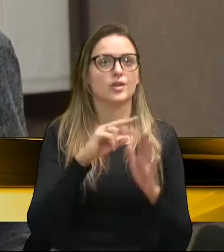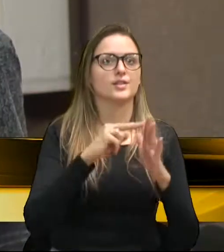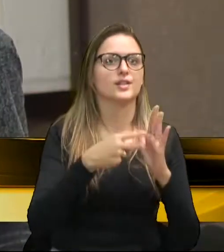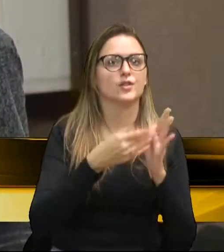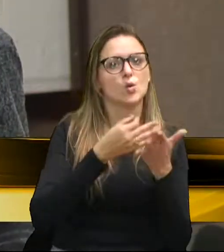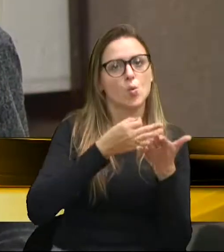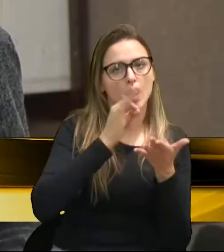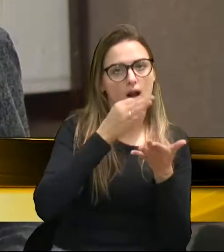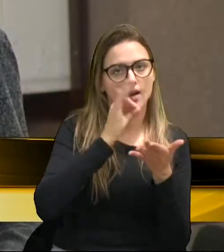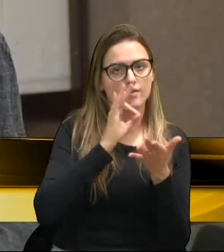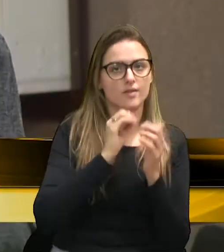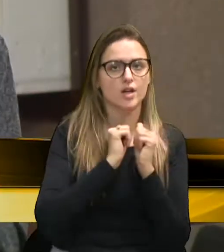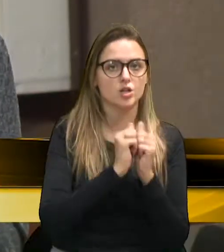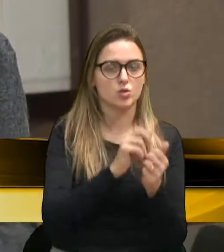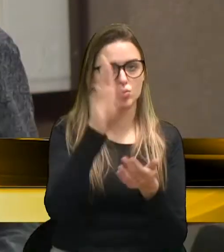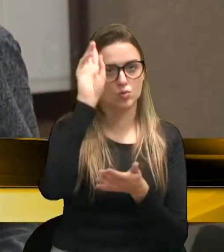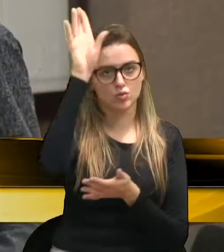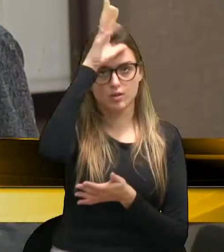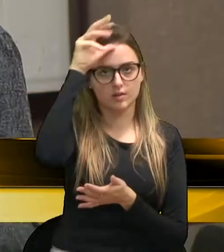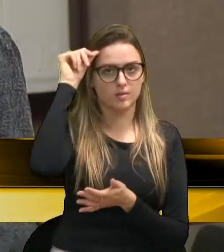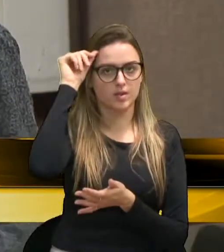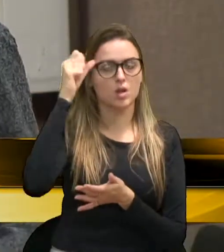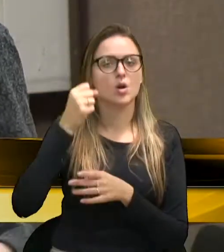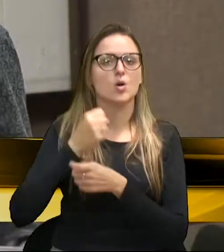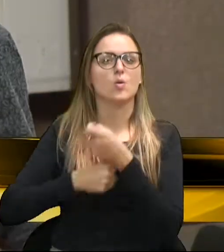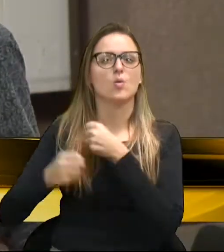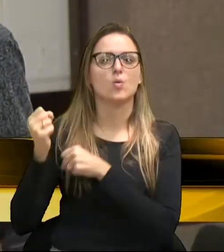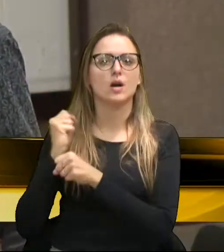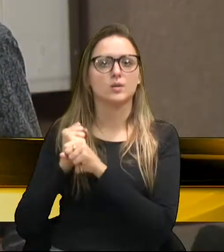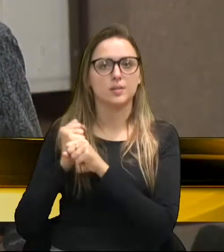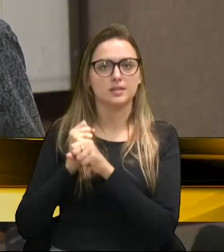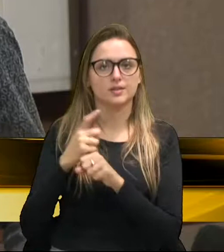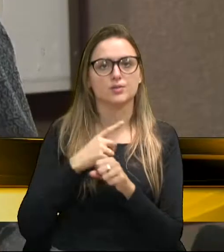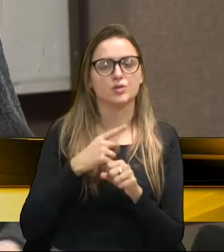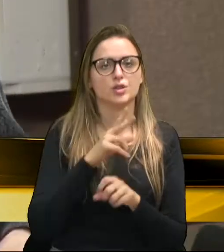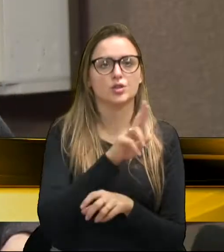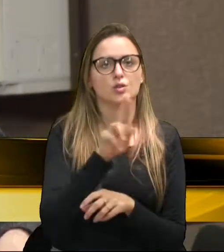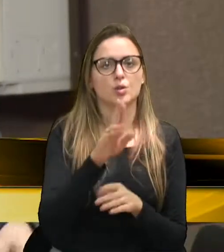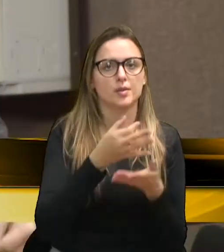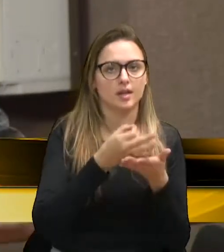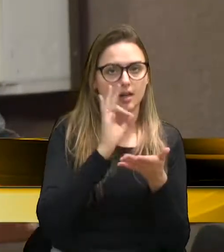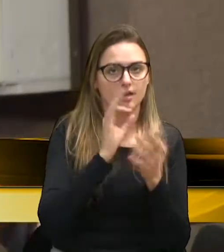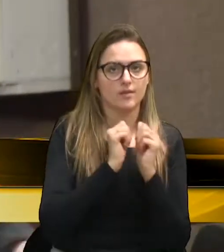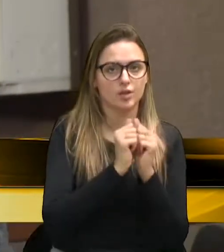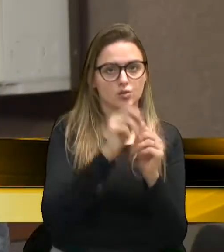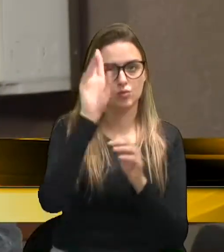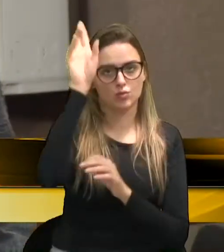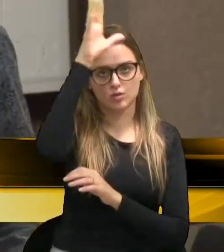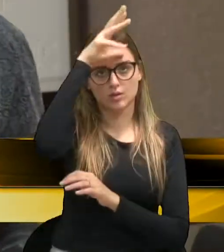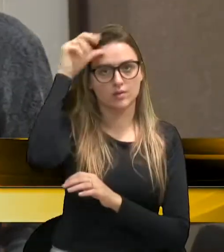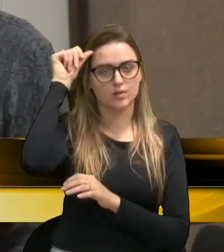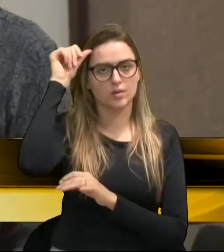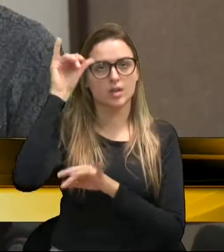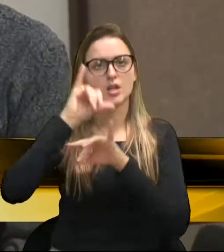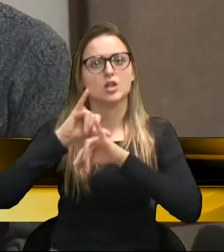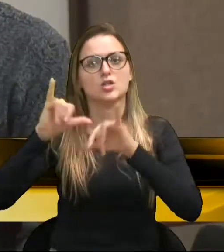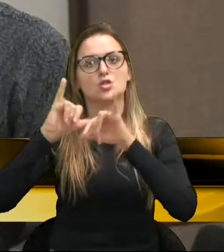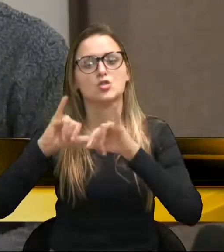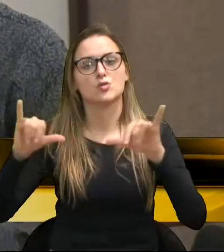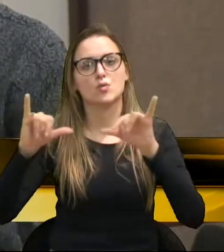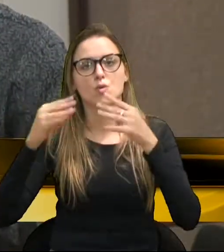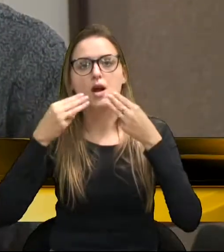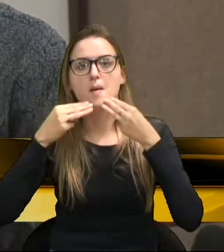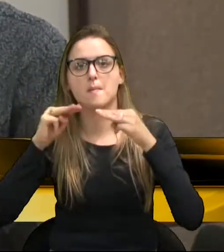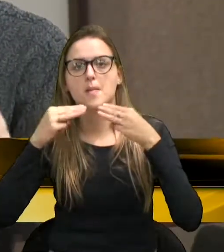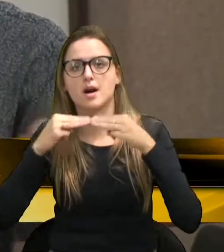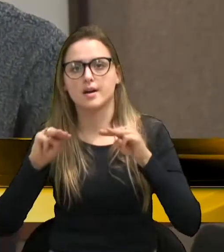cafezinho com o prefeito. O ano passado tinha um nome, vereador Pedro, o café com o prefeito. O que ele queria? Patrocinar as páginas da prefeitura,